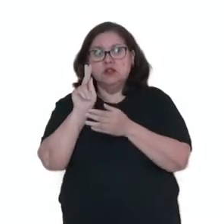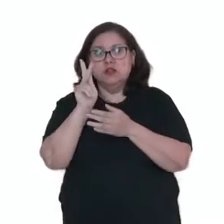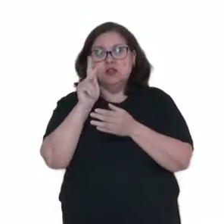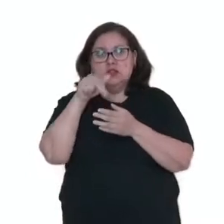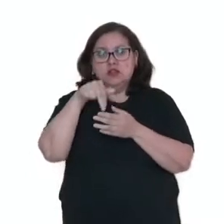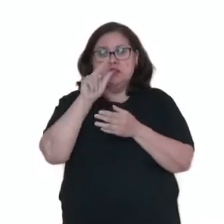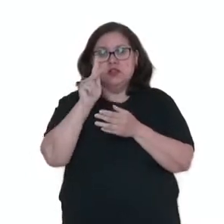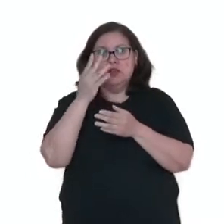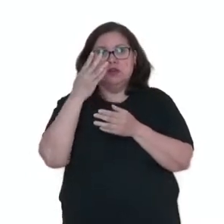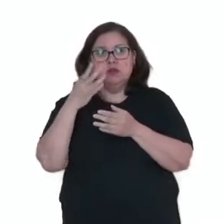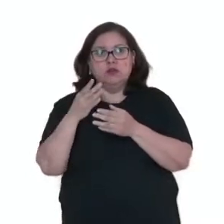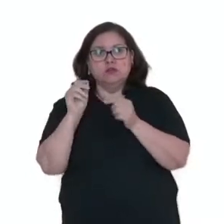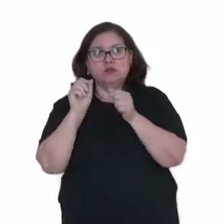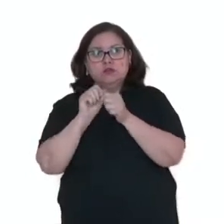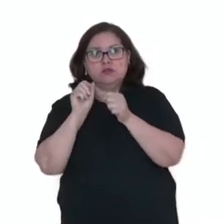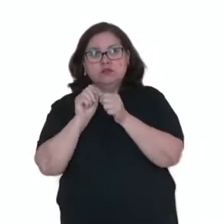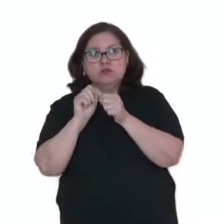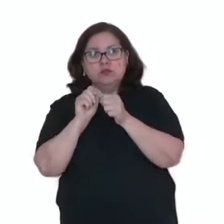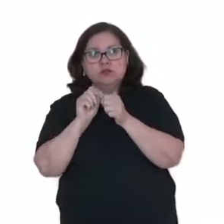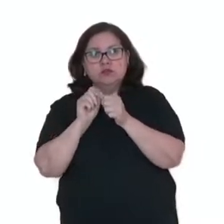amônio, produzindo